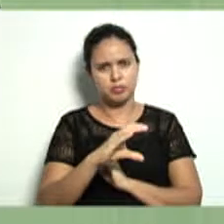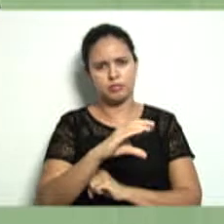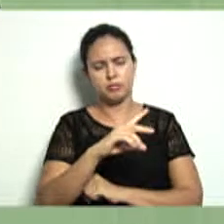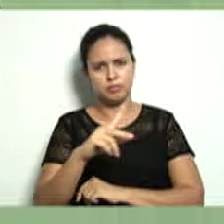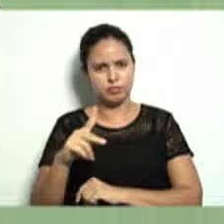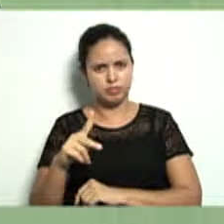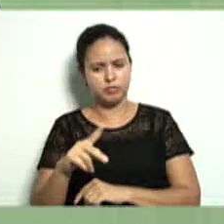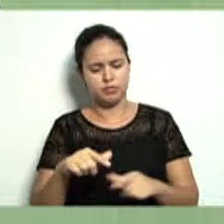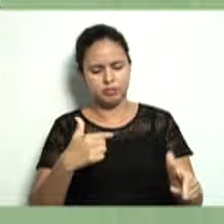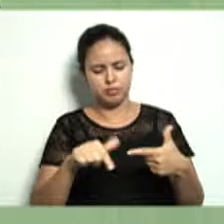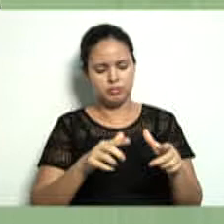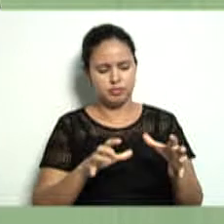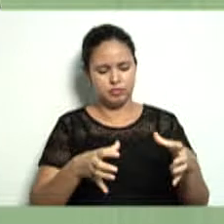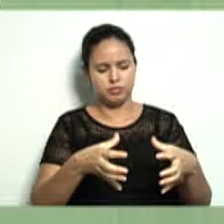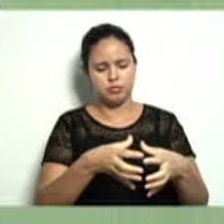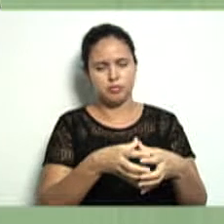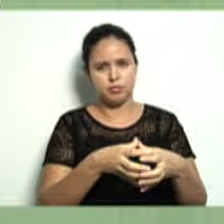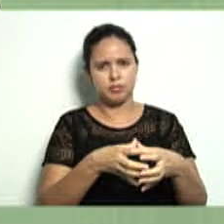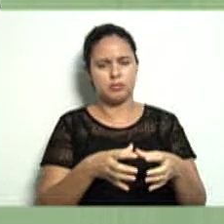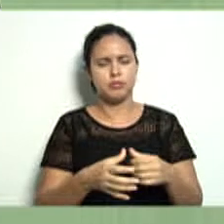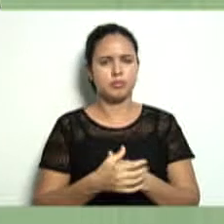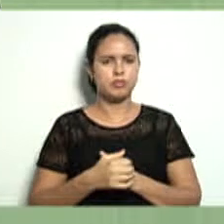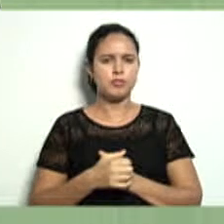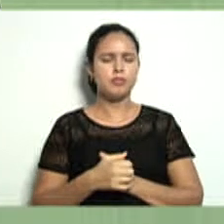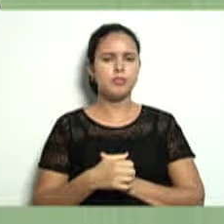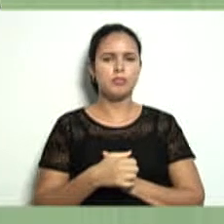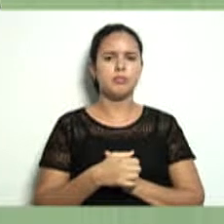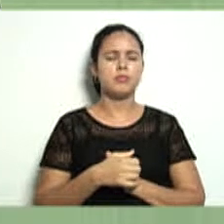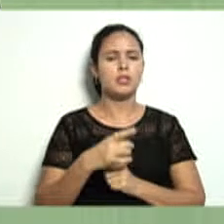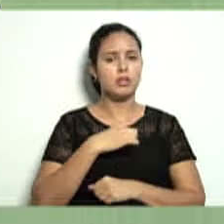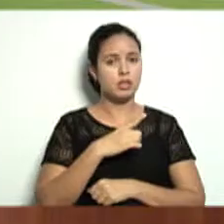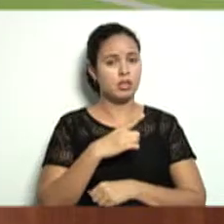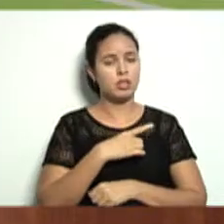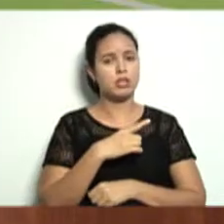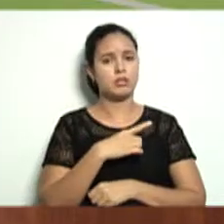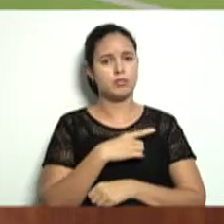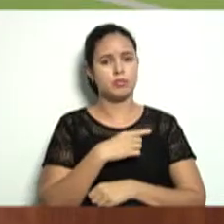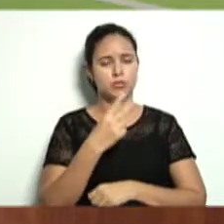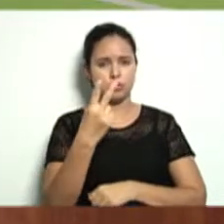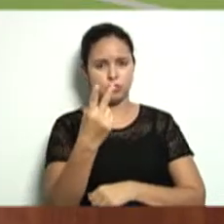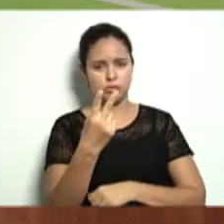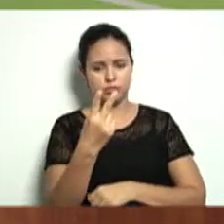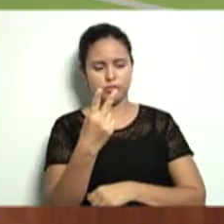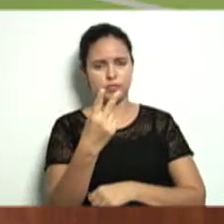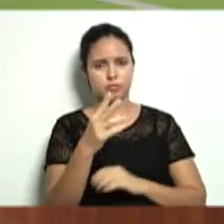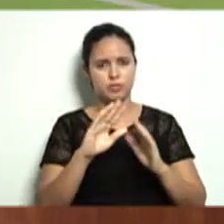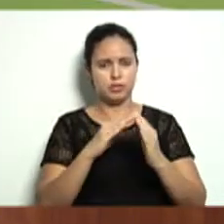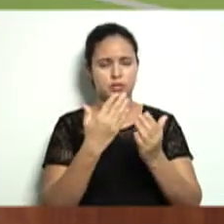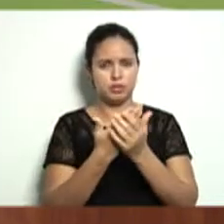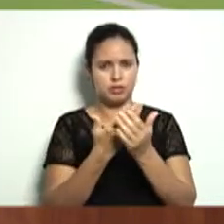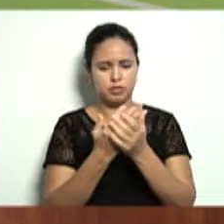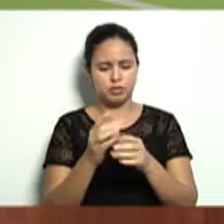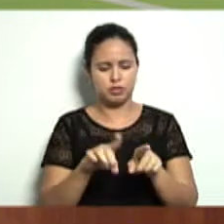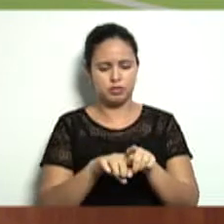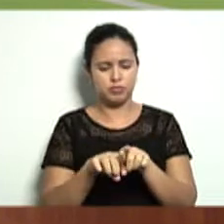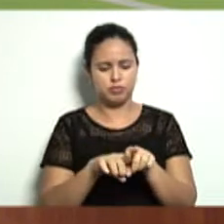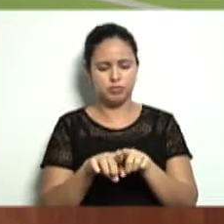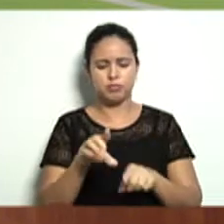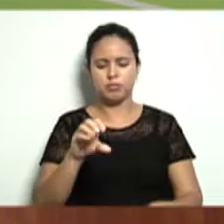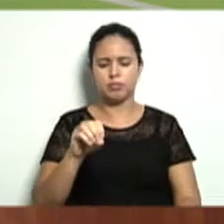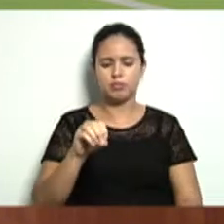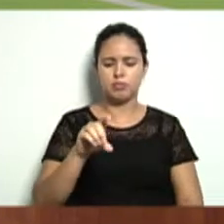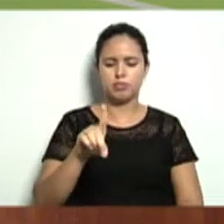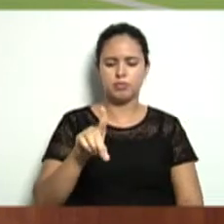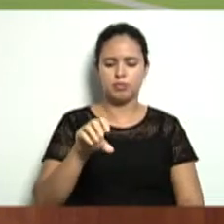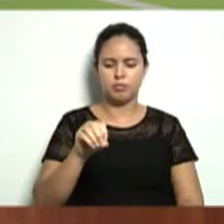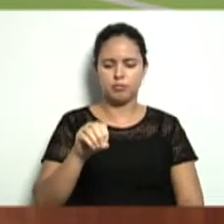em equipe? Professor, nós tivemos aqui a manifestação de duas escolas, né? A Escola Irmã Dorothy e a Escola Henrique Dias,